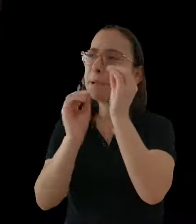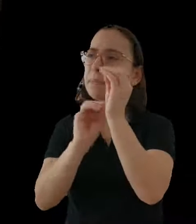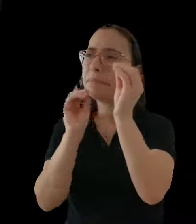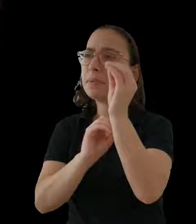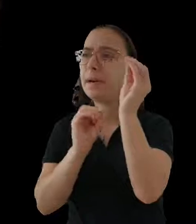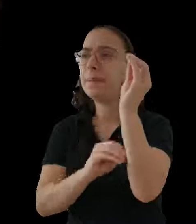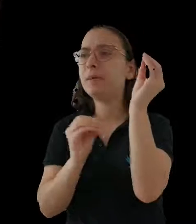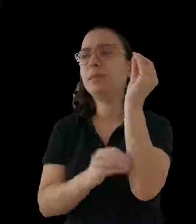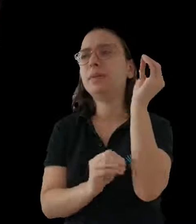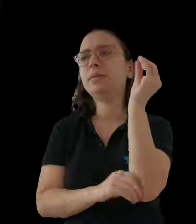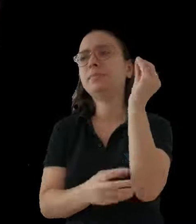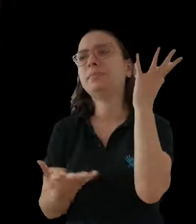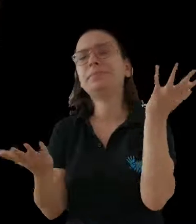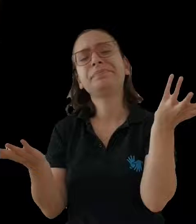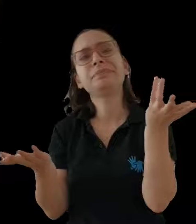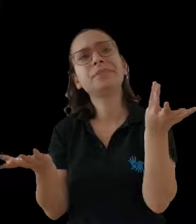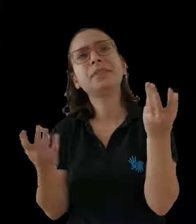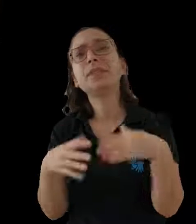ui, ui,